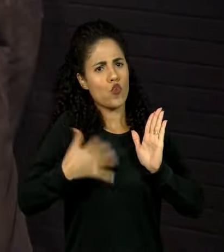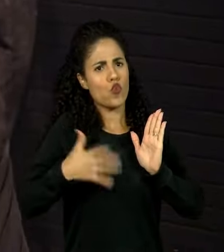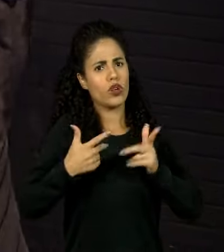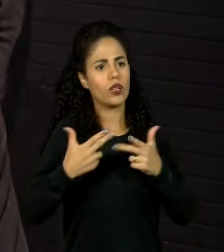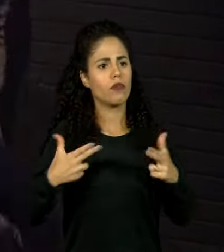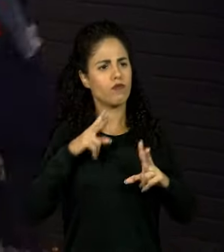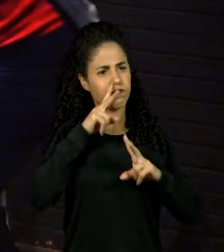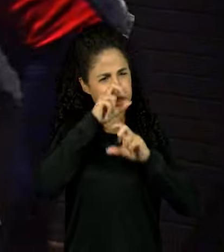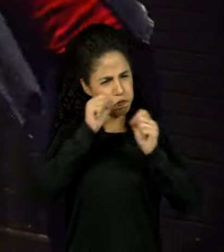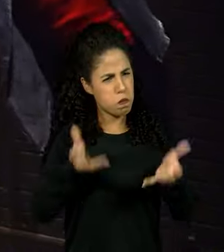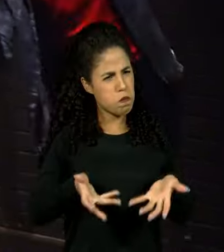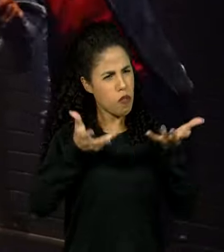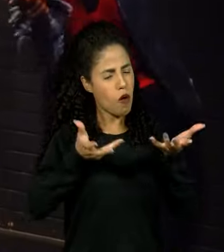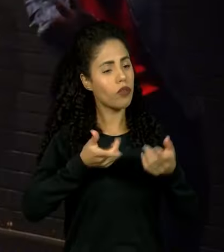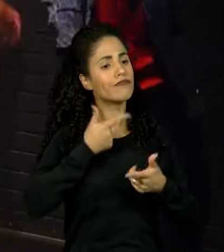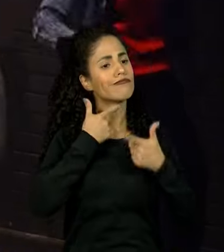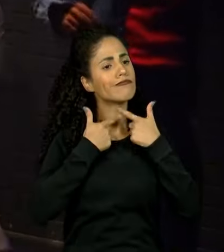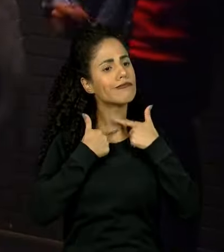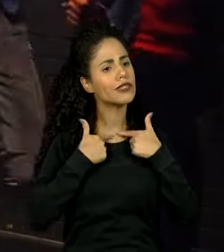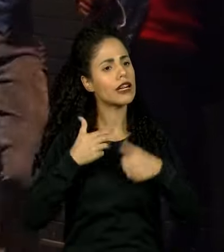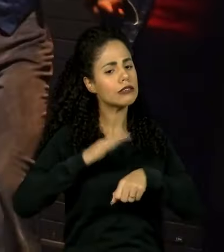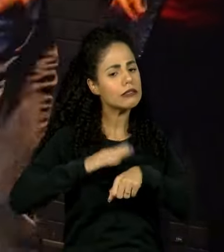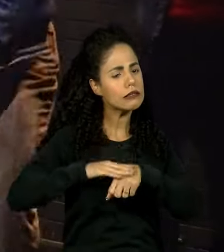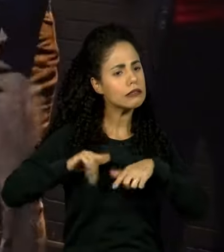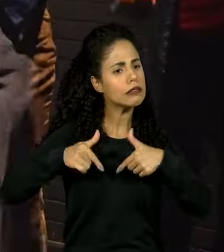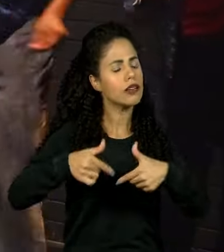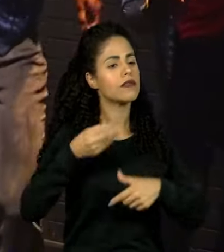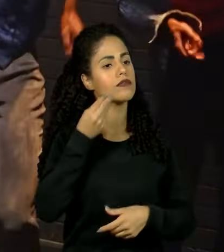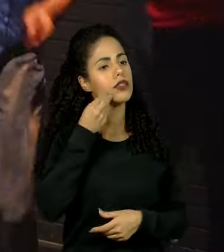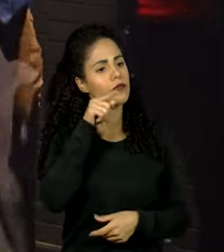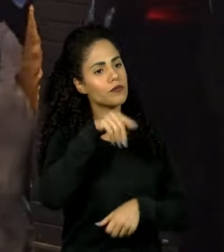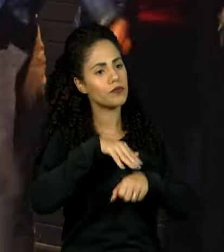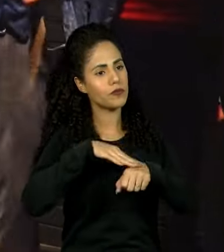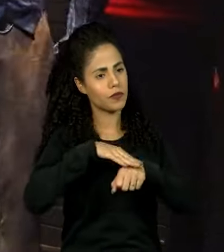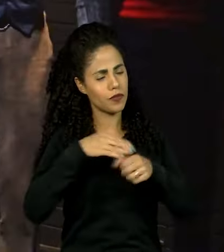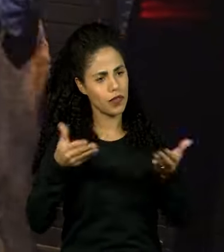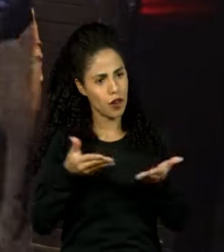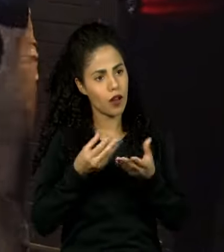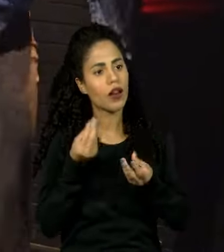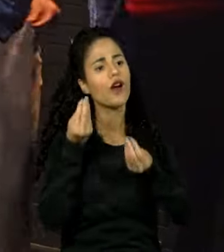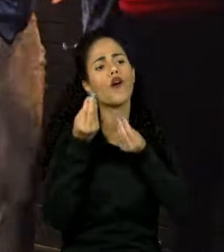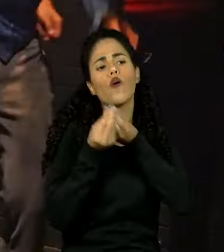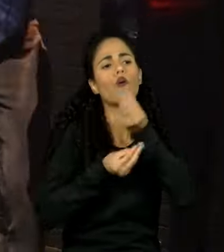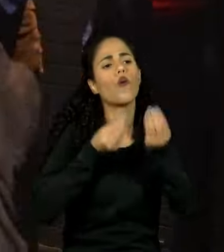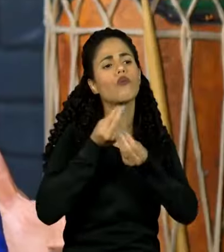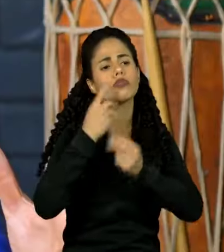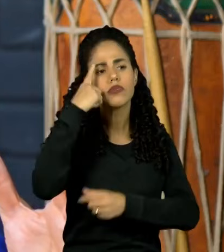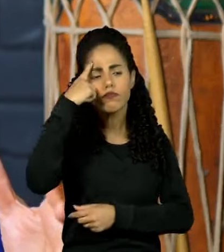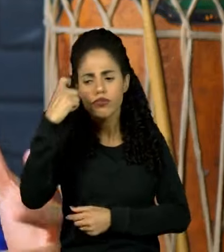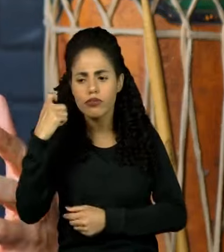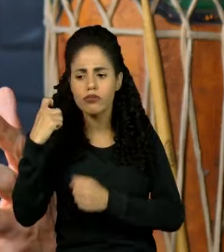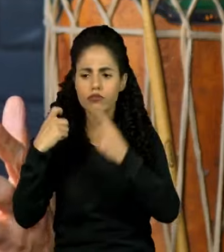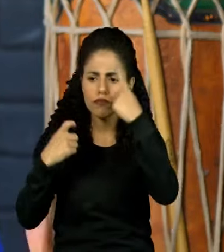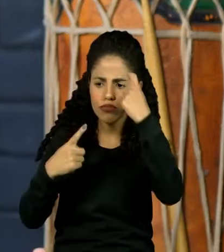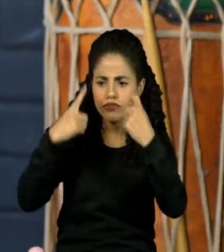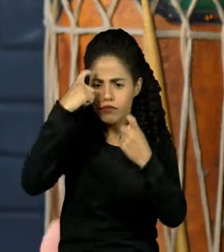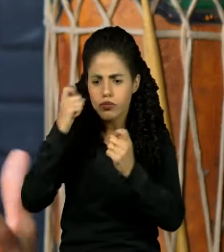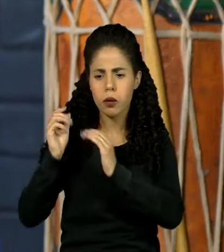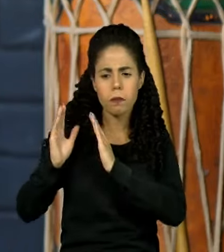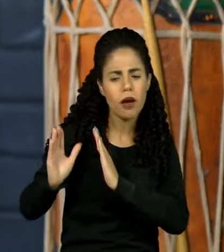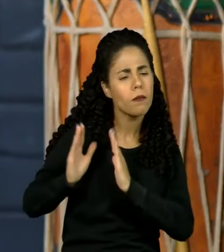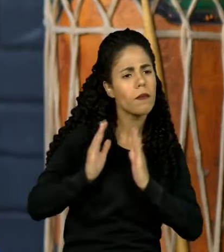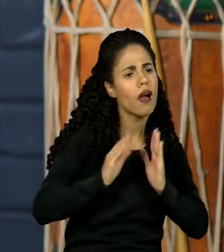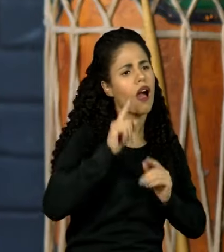essa força que eles têm essa vontade de desenvolver começar com você como é que começou esse processo da construção dessa